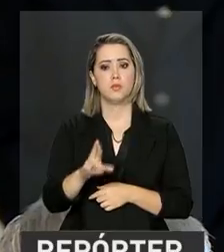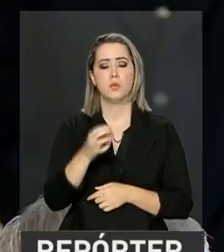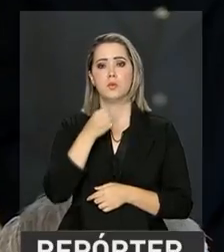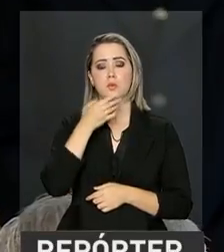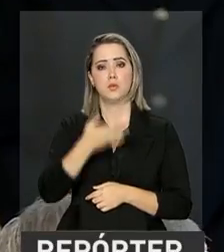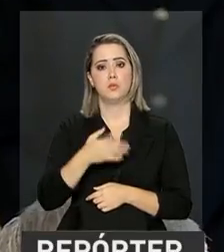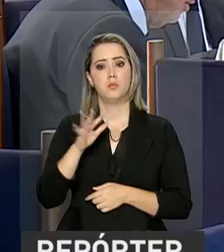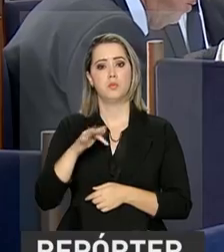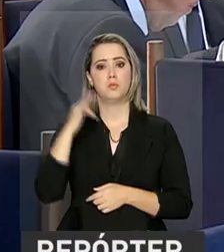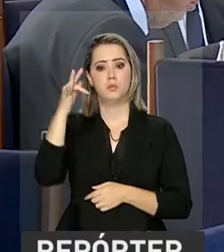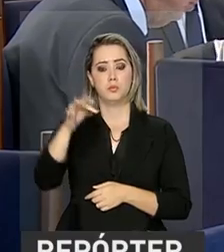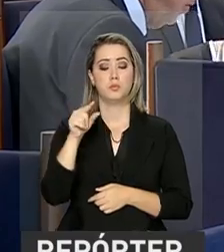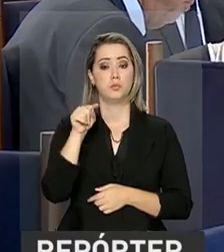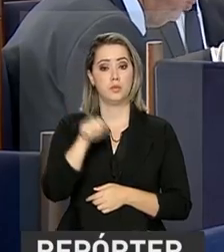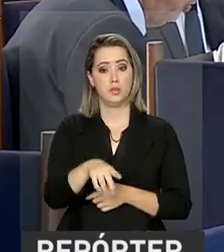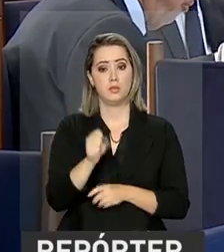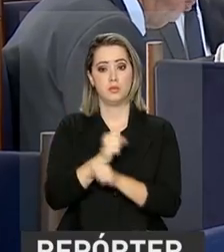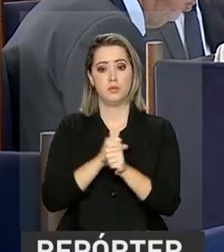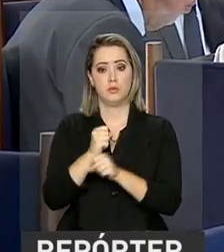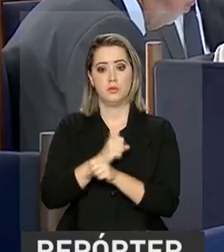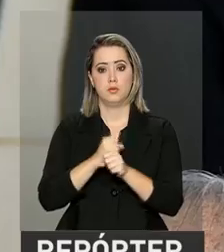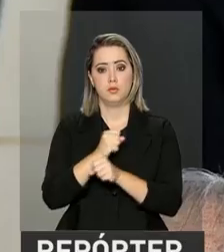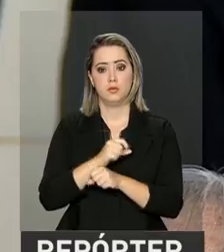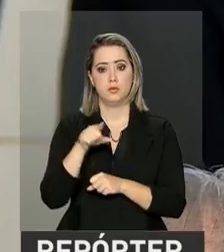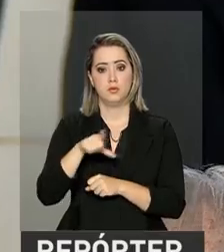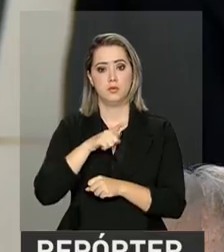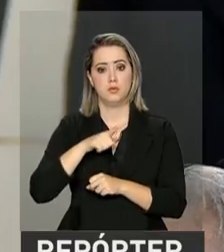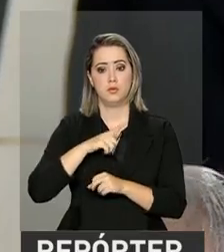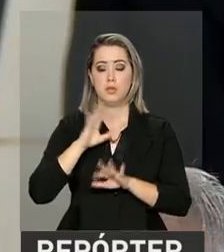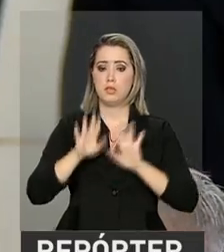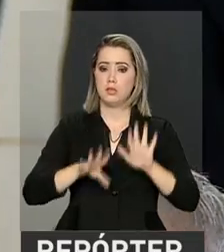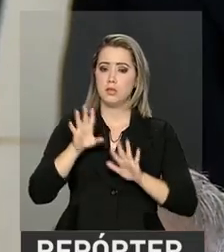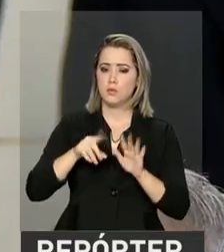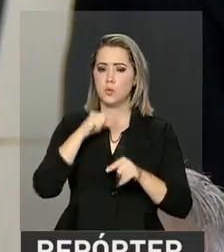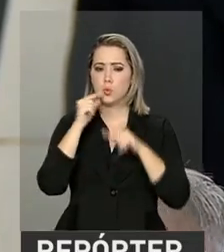para o futuro neste ano ainda